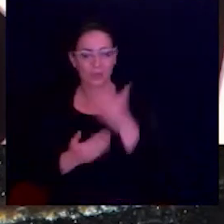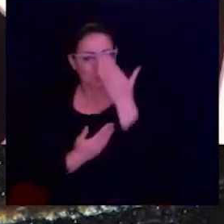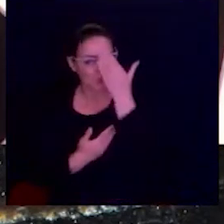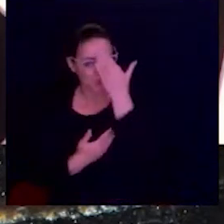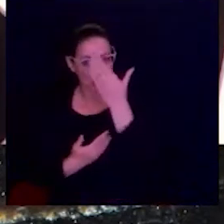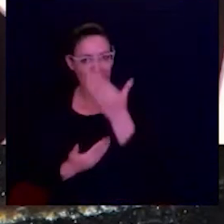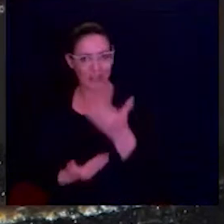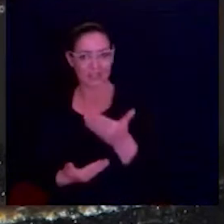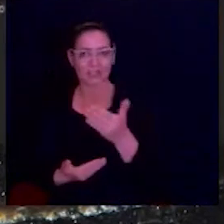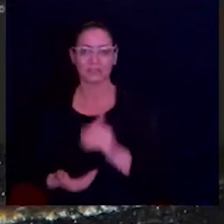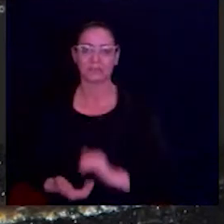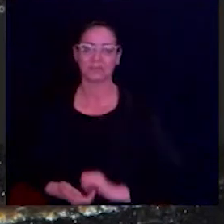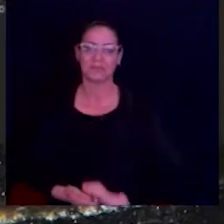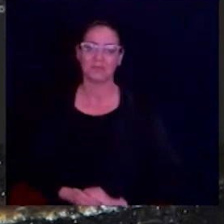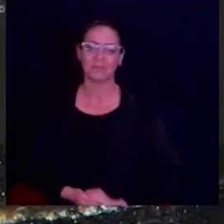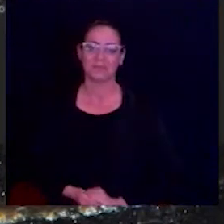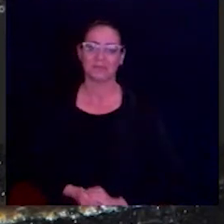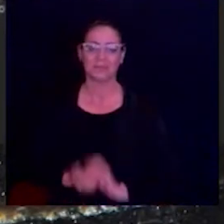obrigado.